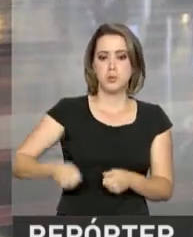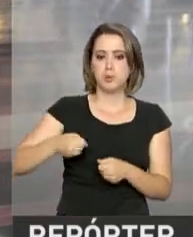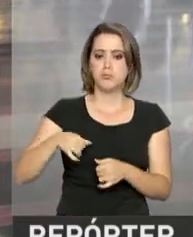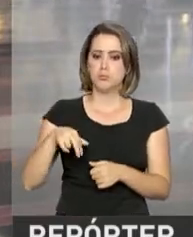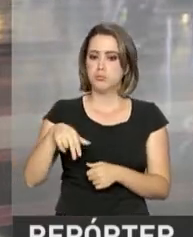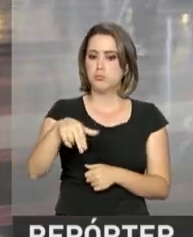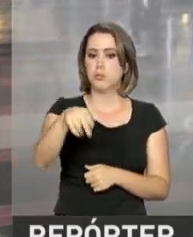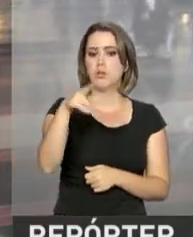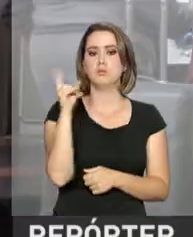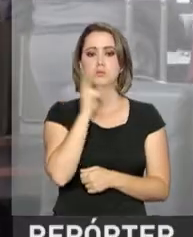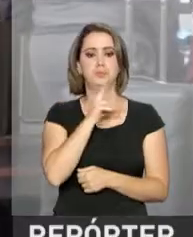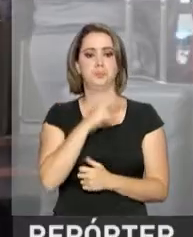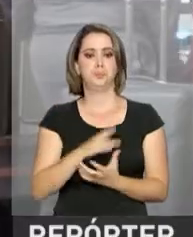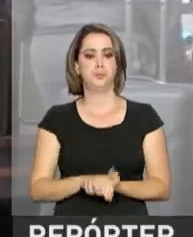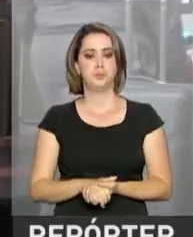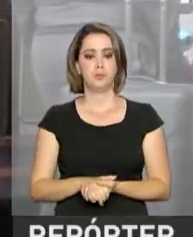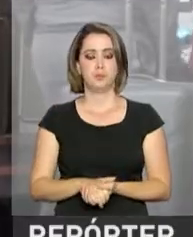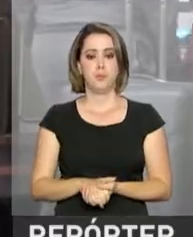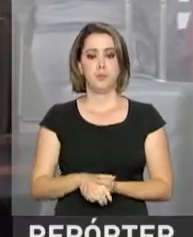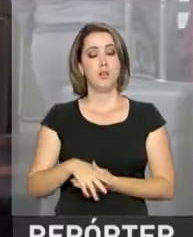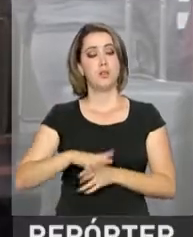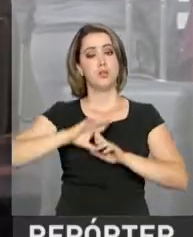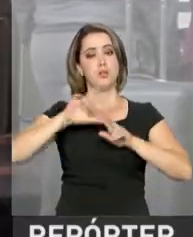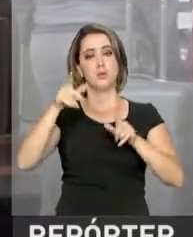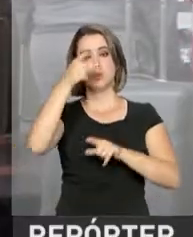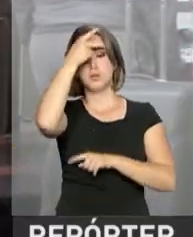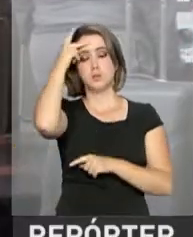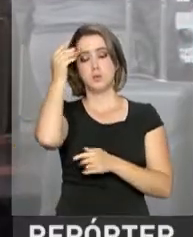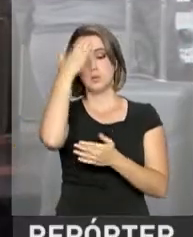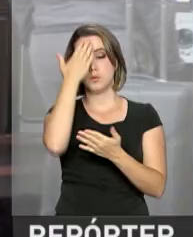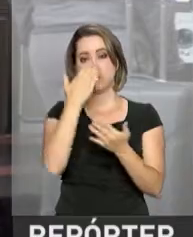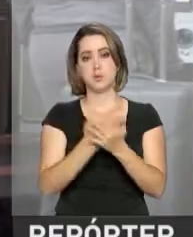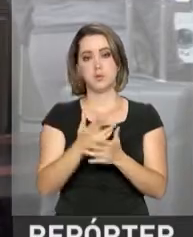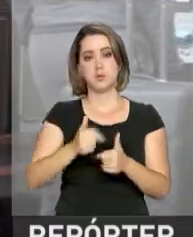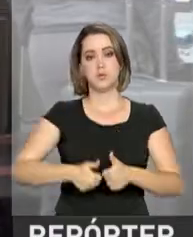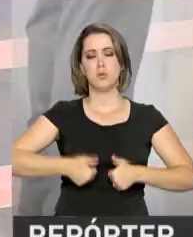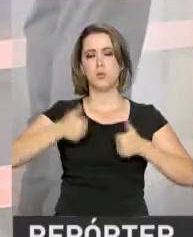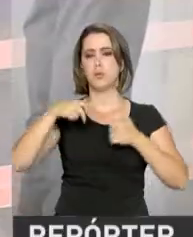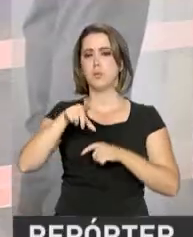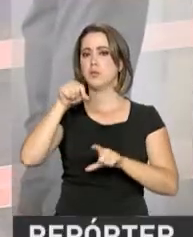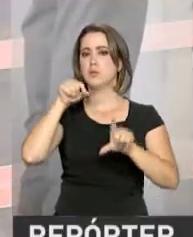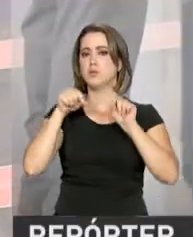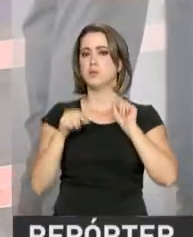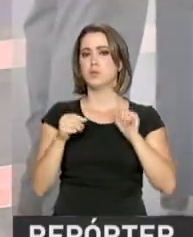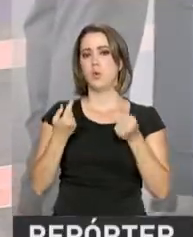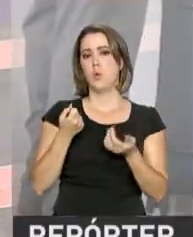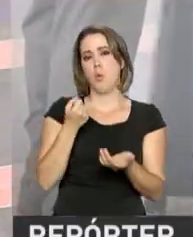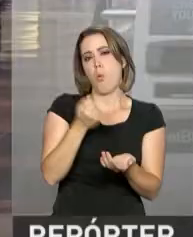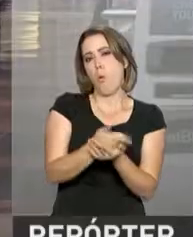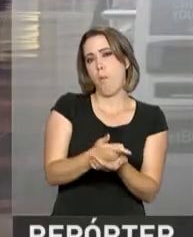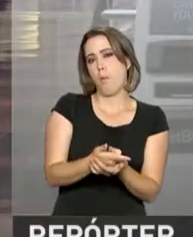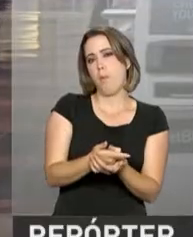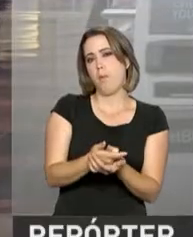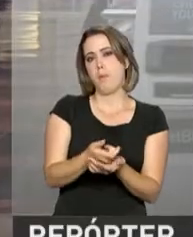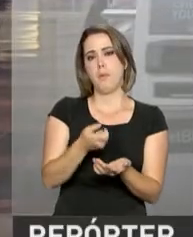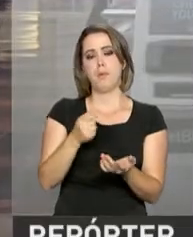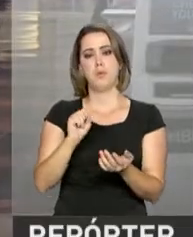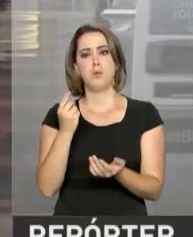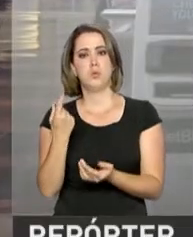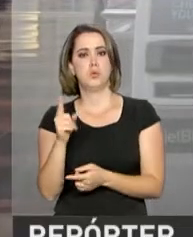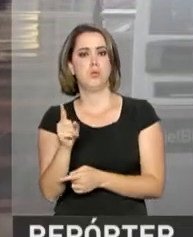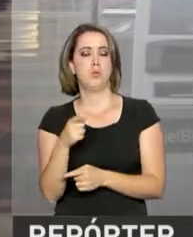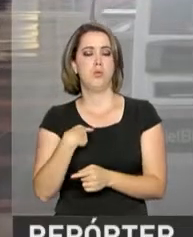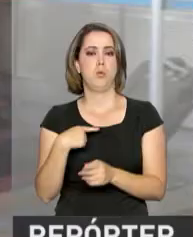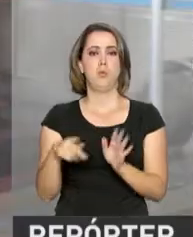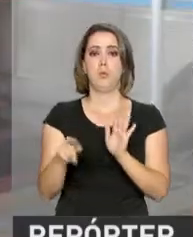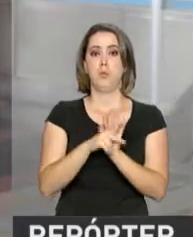e sair mais rápido. E muitos passageiros acreditam que o melhor é que a decisão sobre cobrar ou não não fique nas mãos